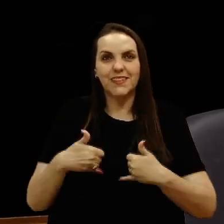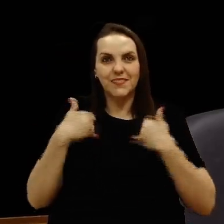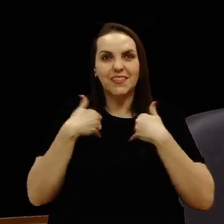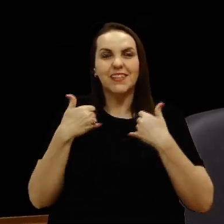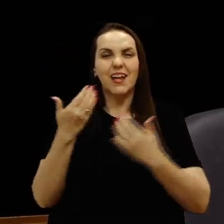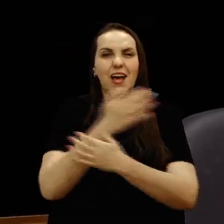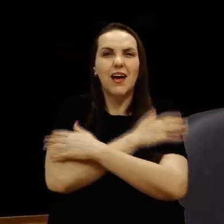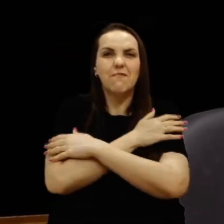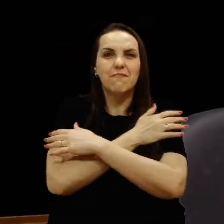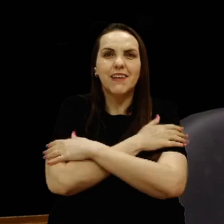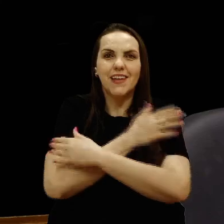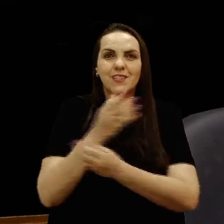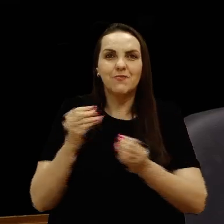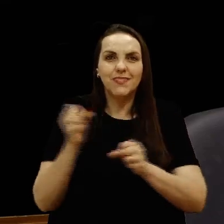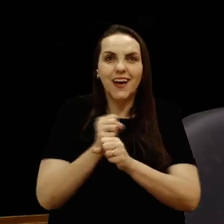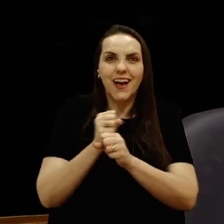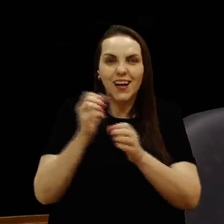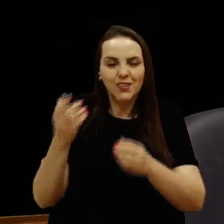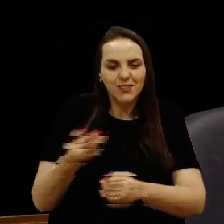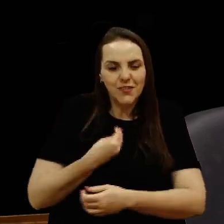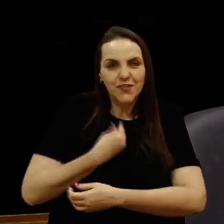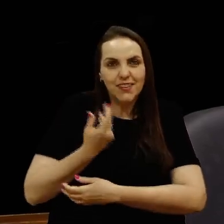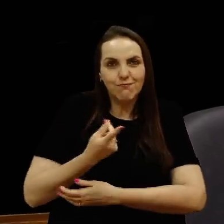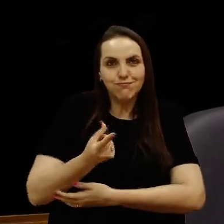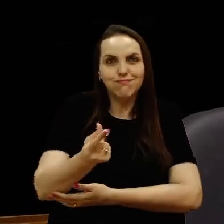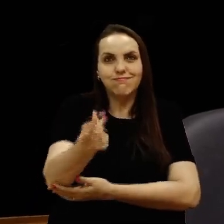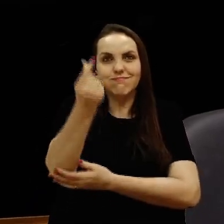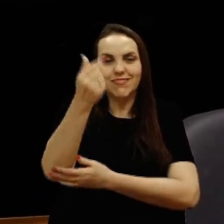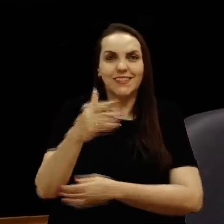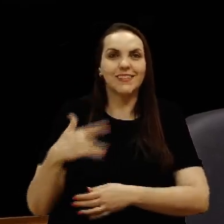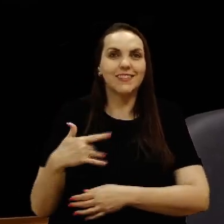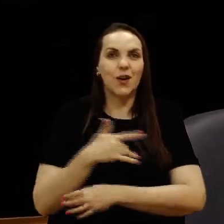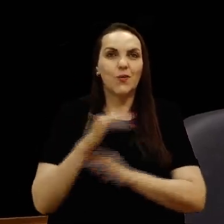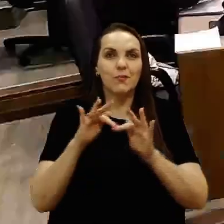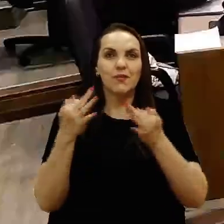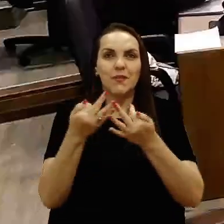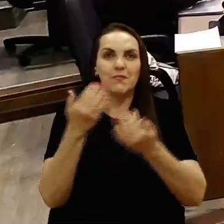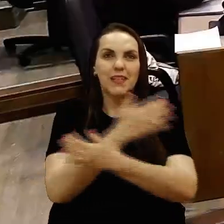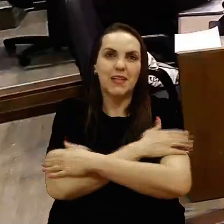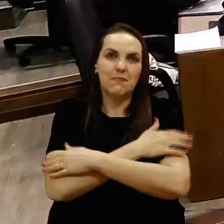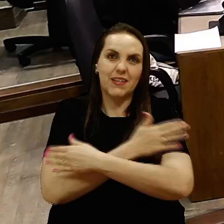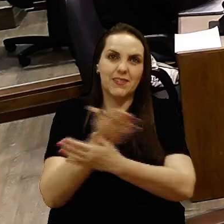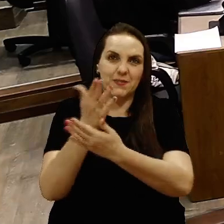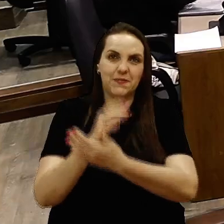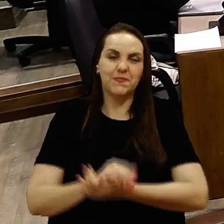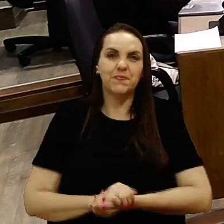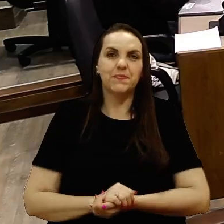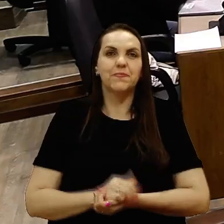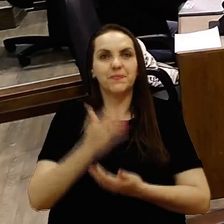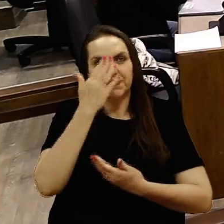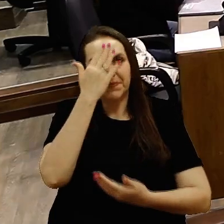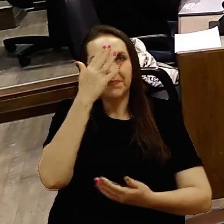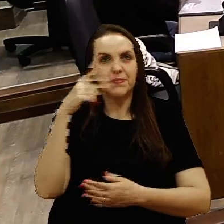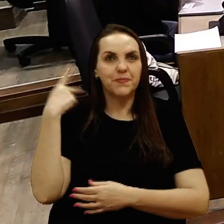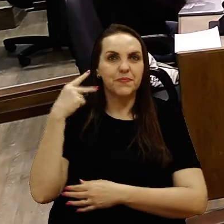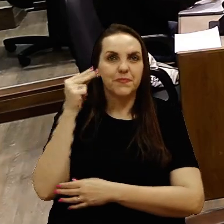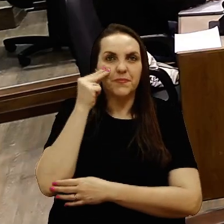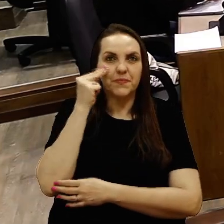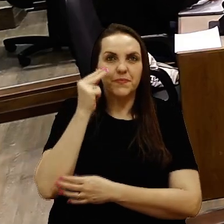muitos anos de vida e muita saúde para a tua família toda, que eu gosto tanto. Um abraço. Obrigado, vereador Cláudio Libardi. Com a palavra, vereador Capitão